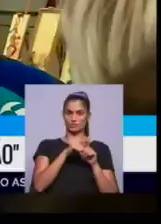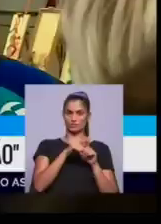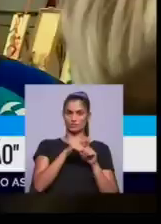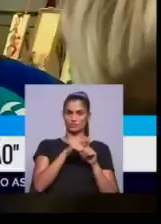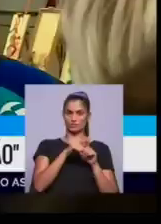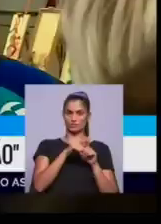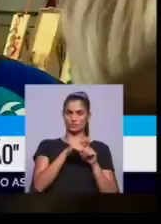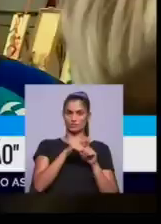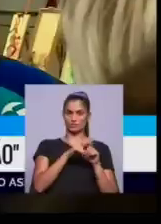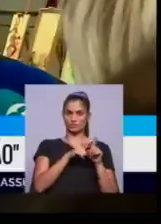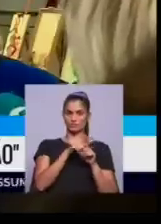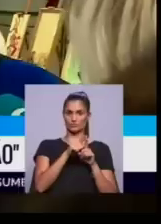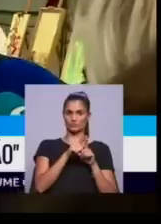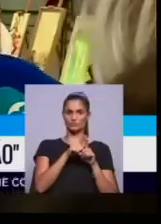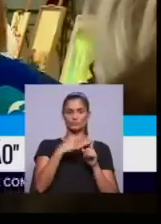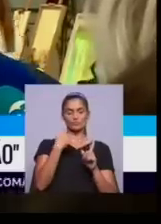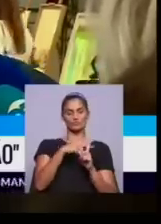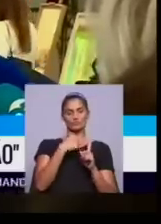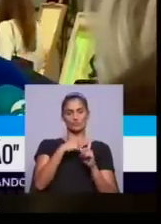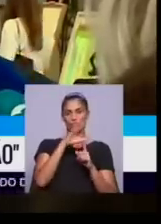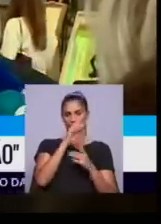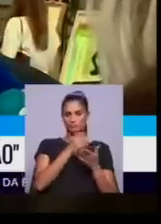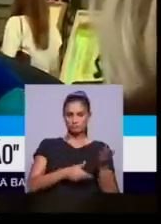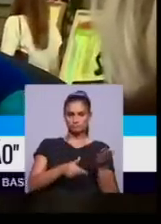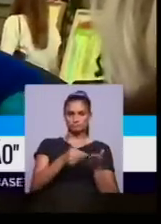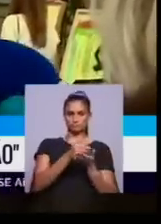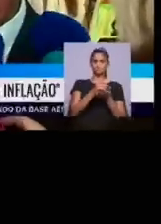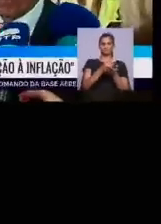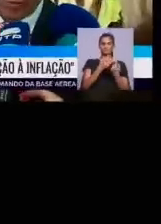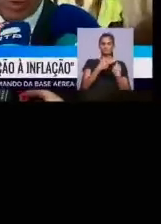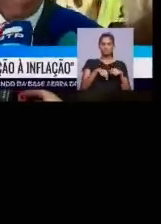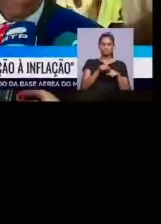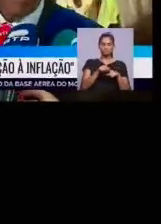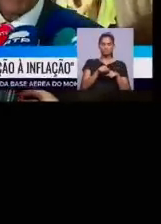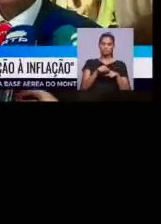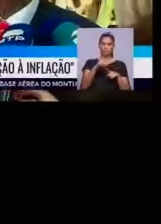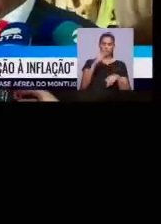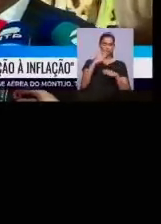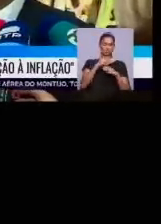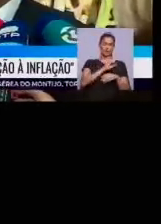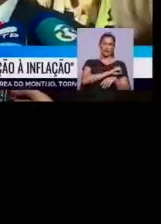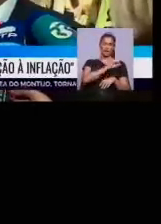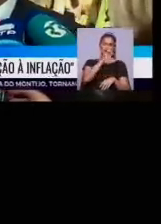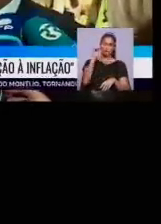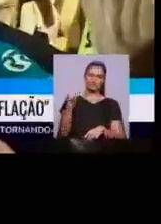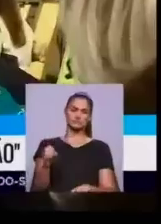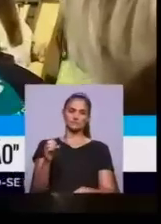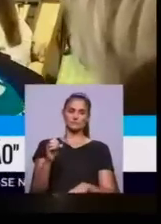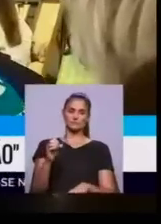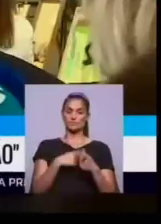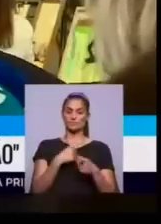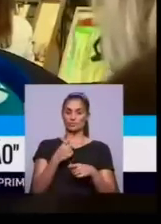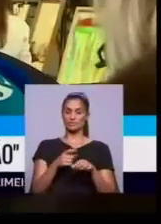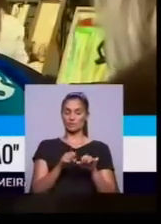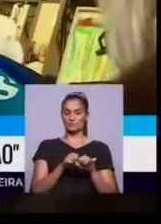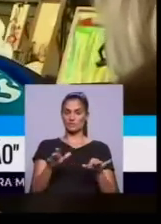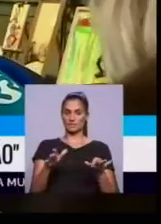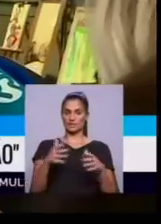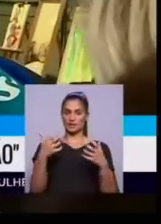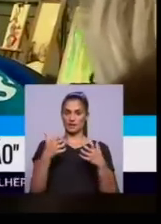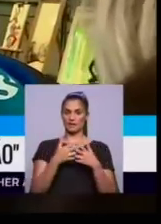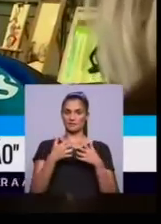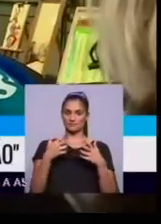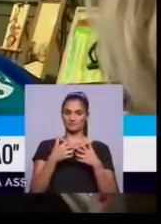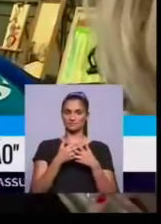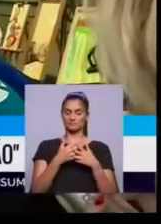de quem prevenir a volta da mesa Como já não aconteceu há uns tempos depois da pandemia e em plena